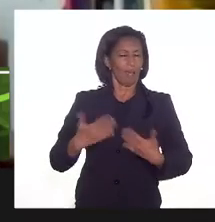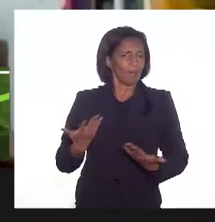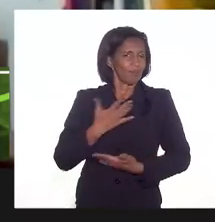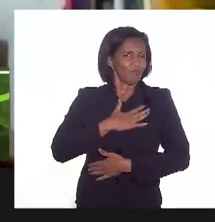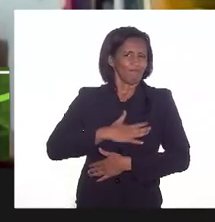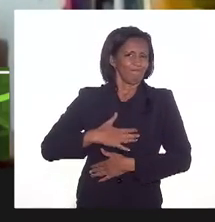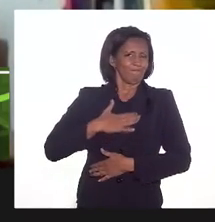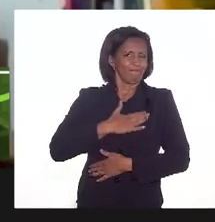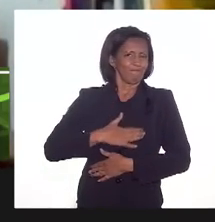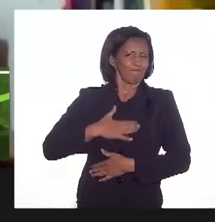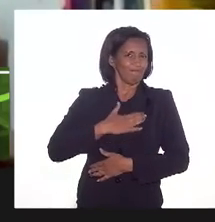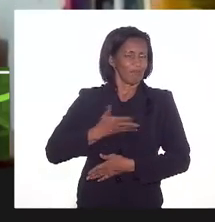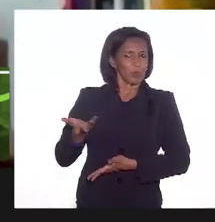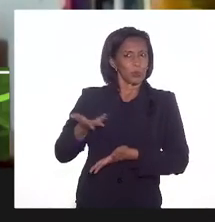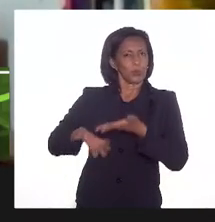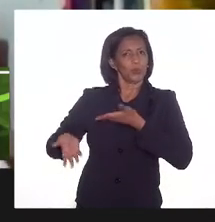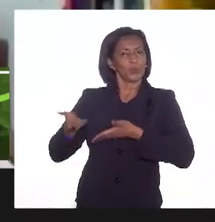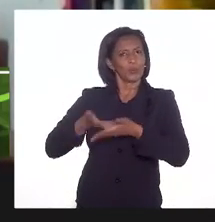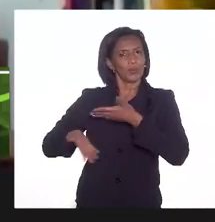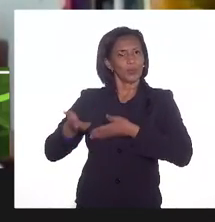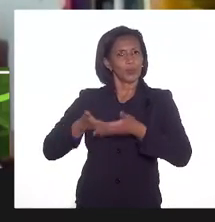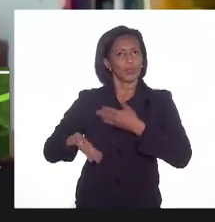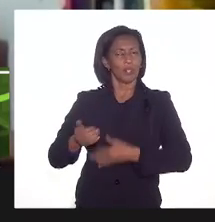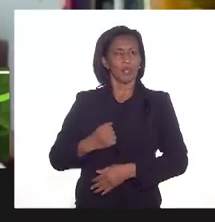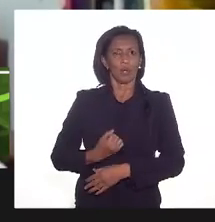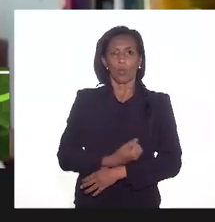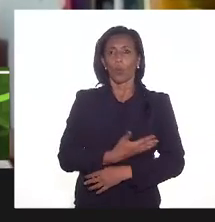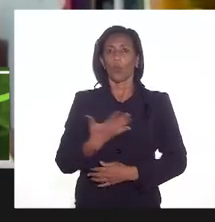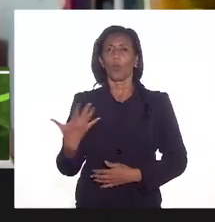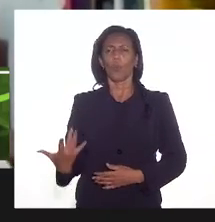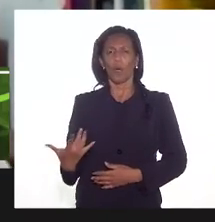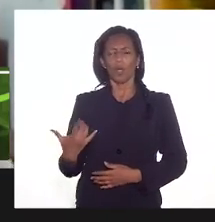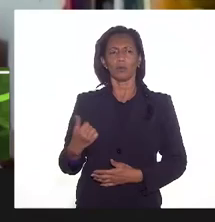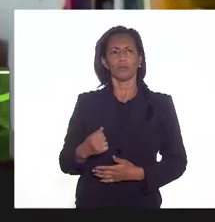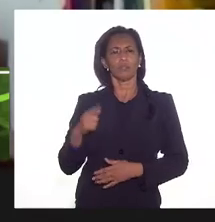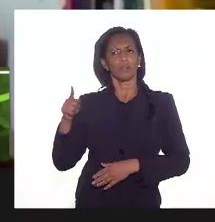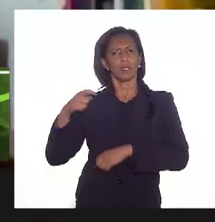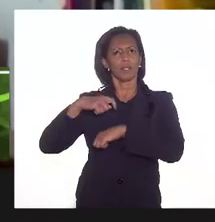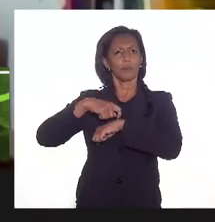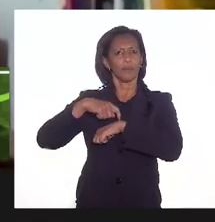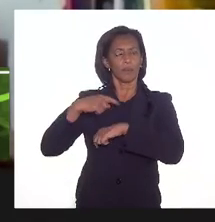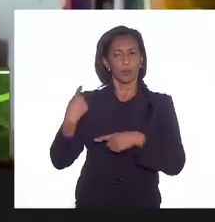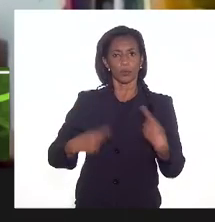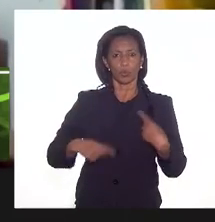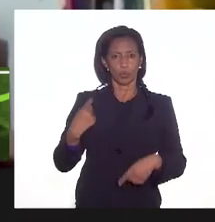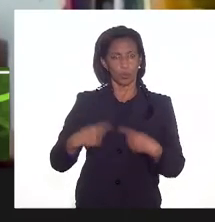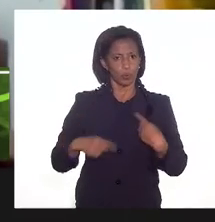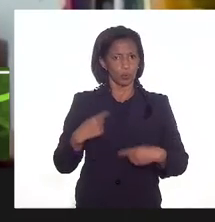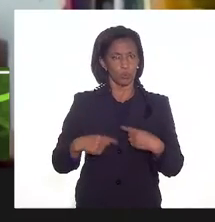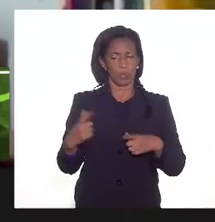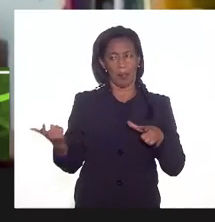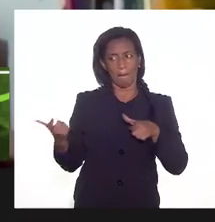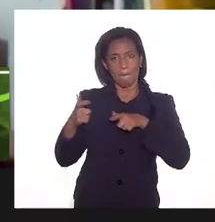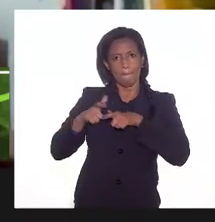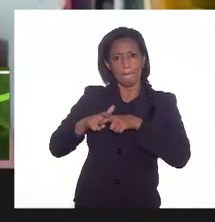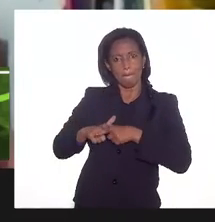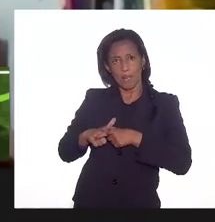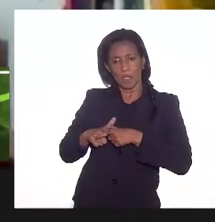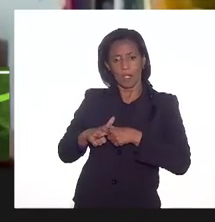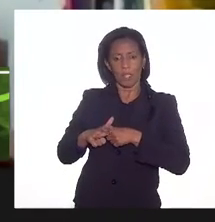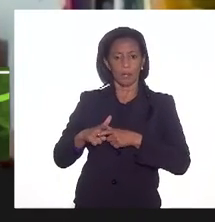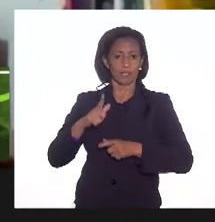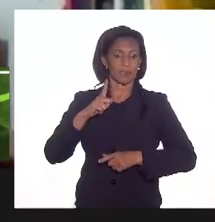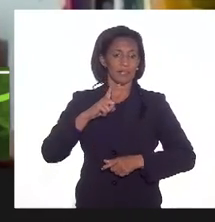satisfação de participar e dizer que quanto ao UERJ naquele momento onde essa discussão era muito muito pequena e aí a